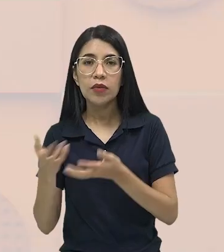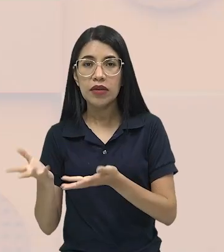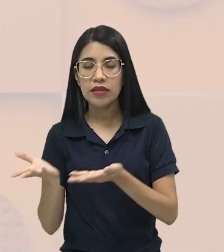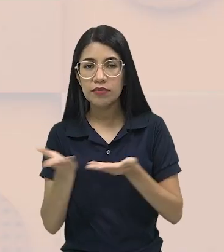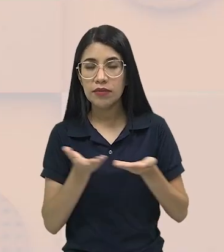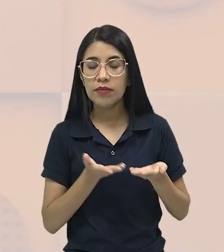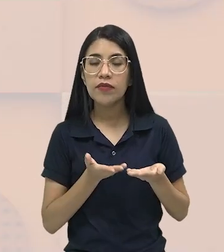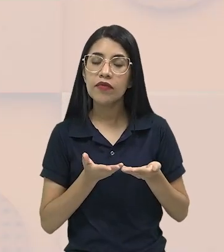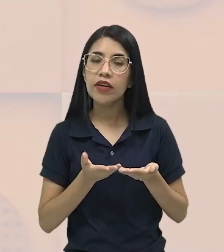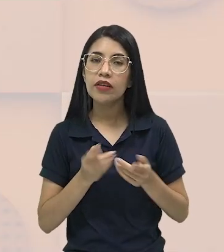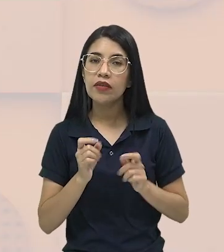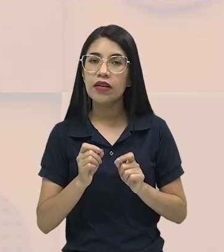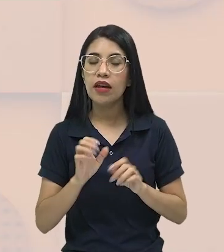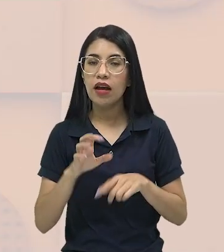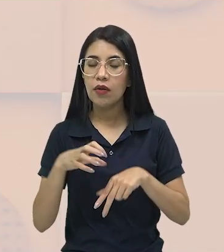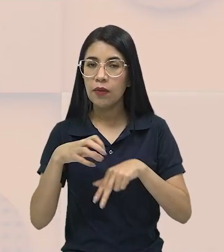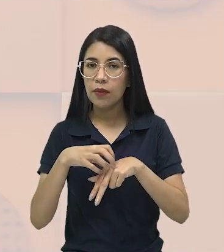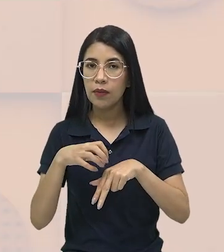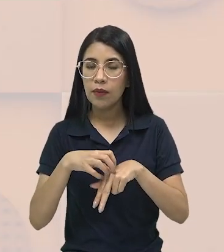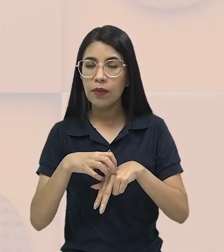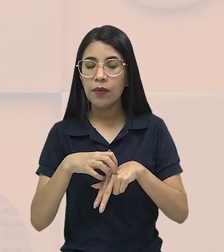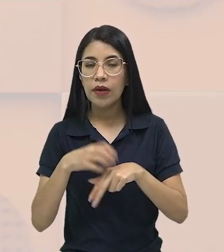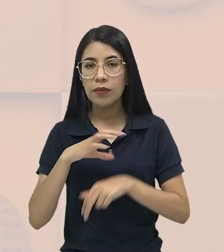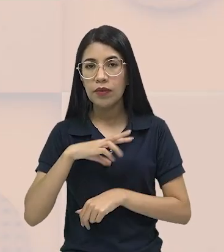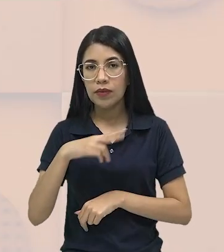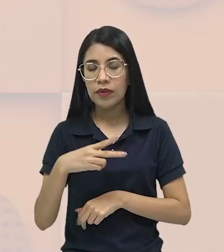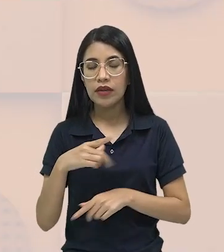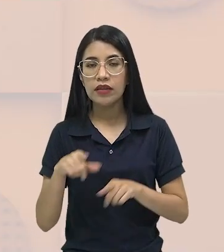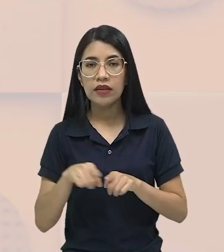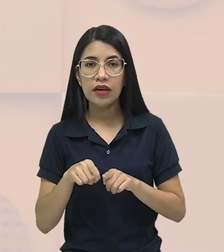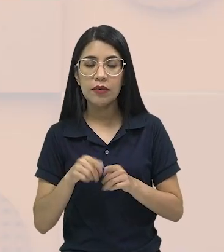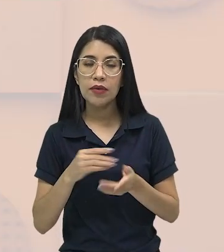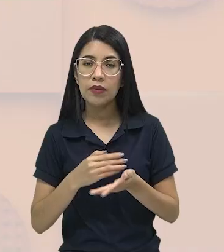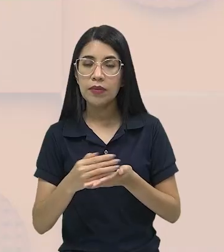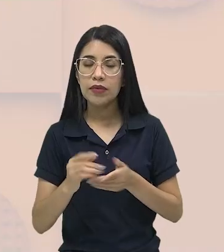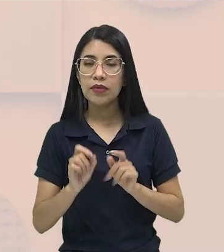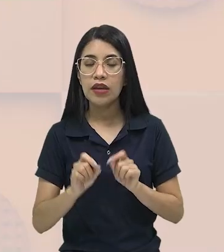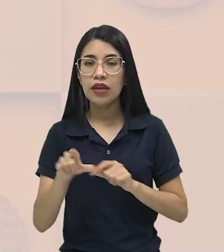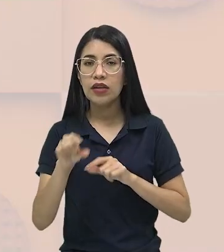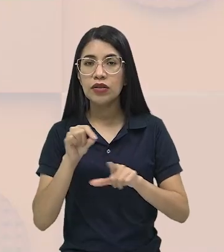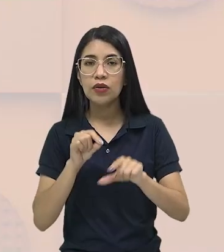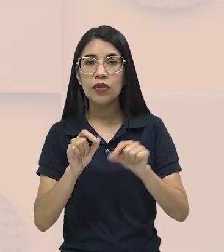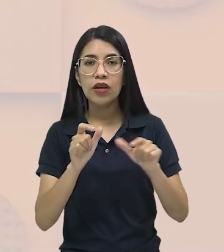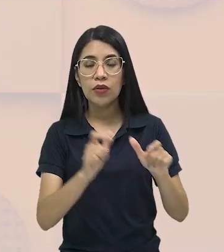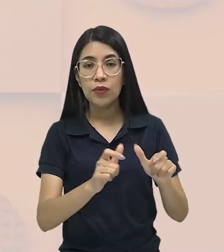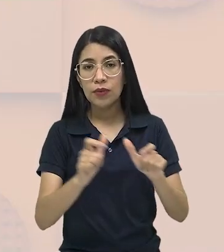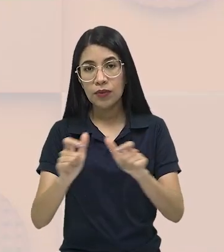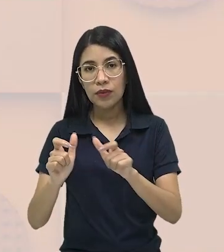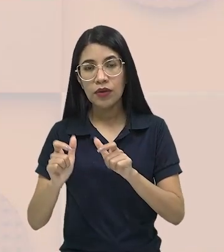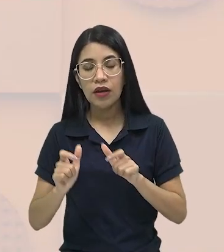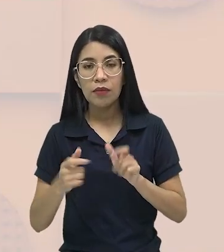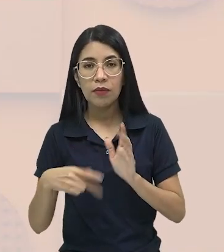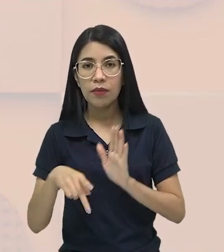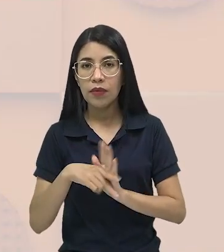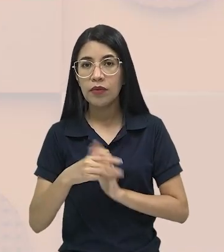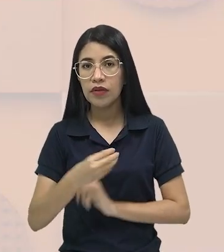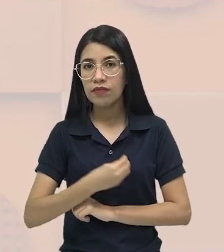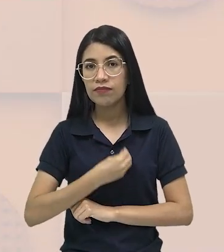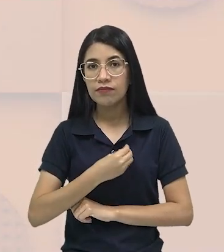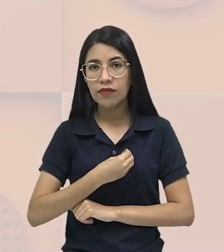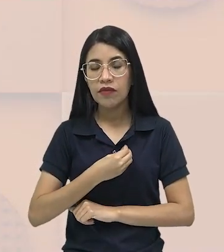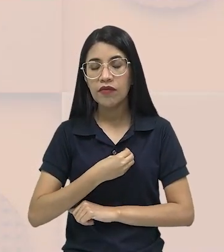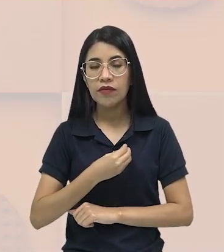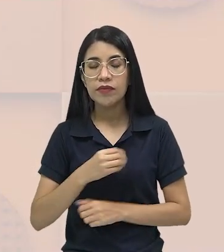coroa portuguesa. E aí o rei, ele passa, né, junto com sua corte, a escolher os locais que sua corte vai morar,